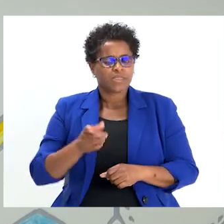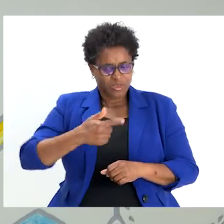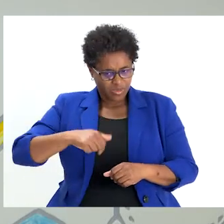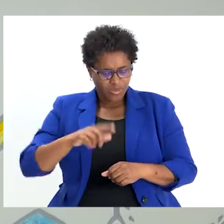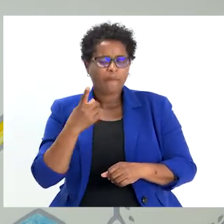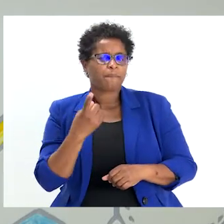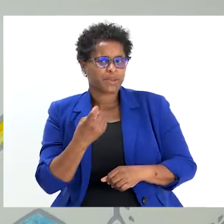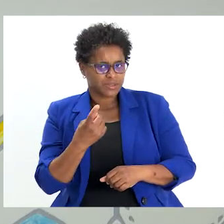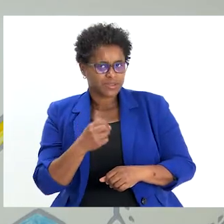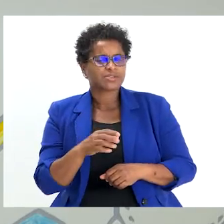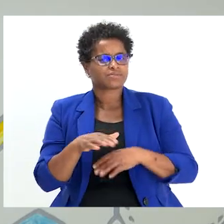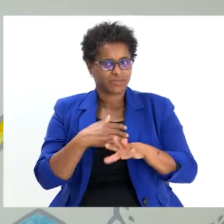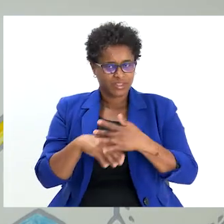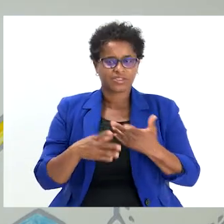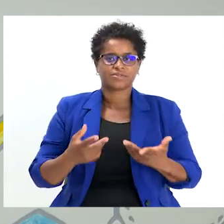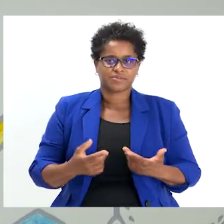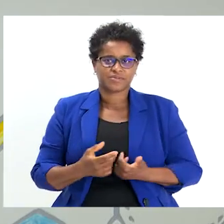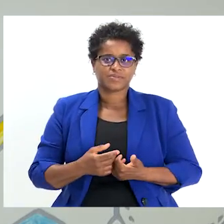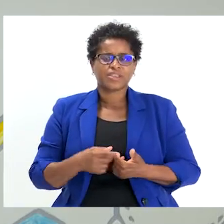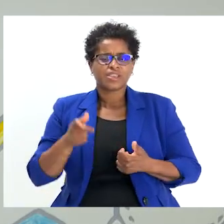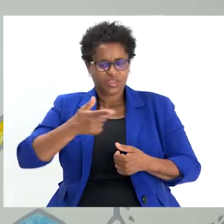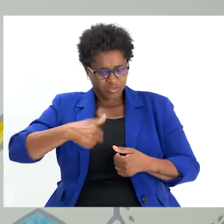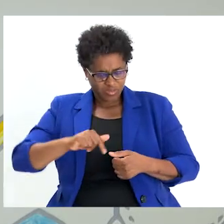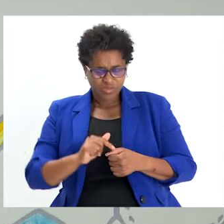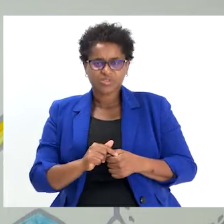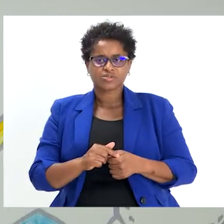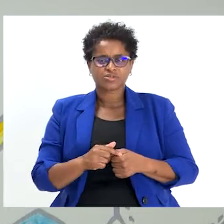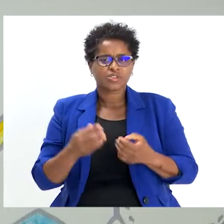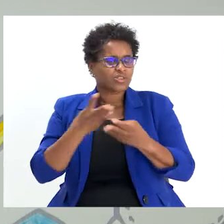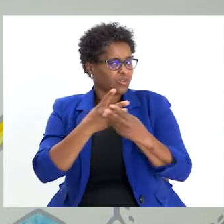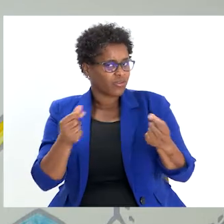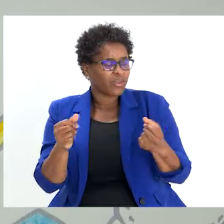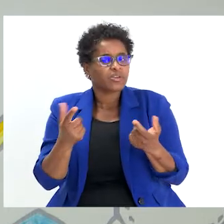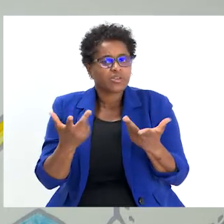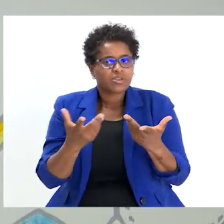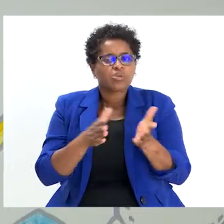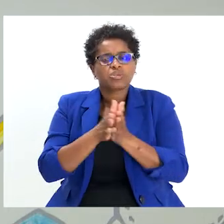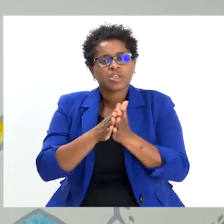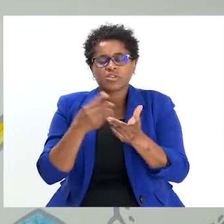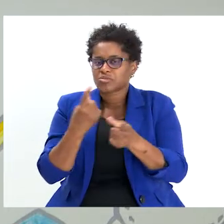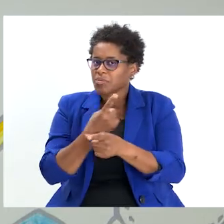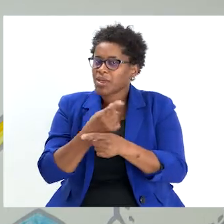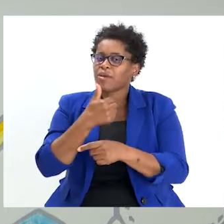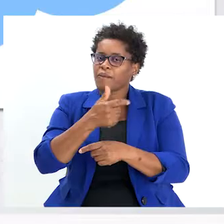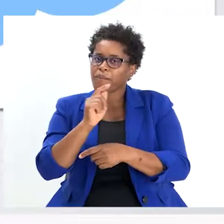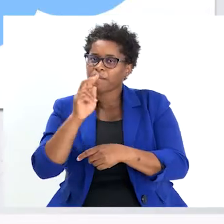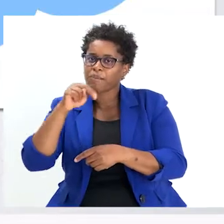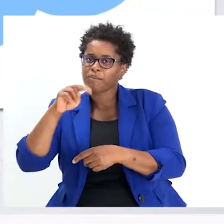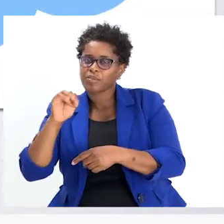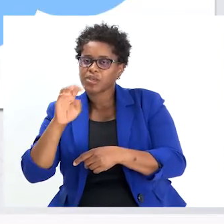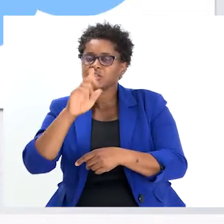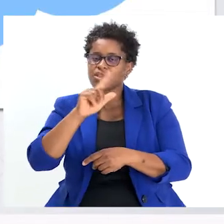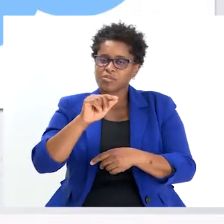satisfazer. E nós satisfazemos uma necessidade utilizando bens e serviços. Daí